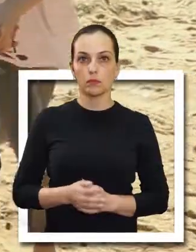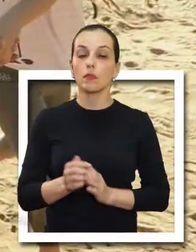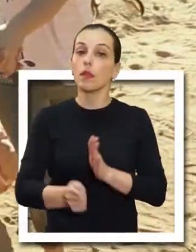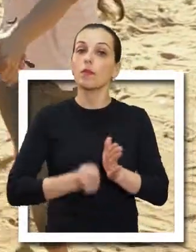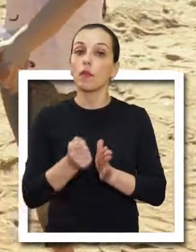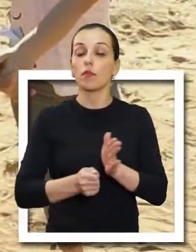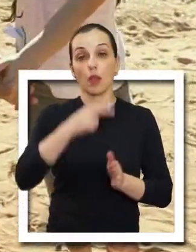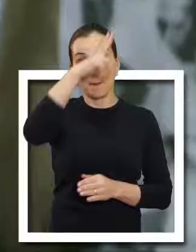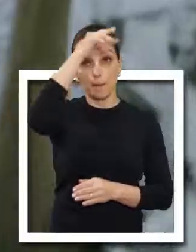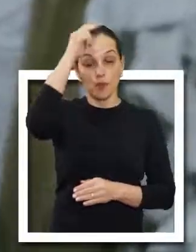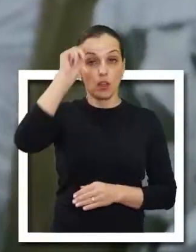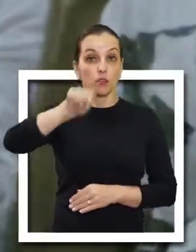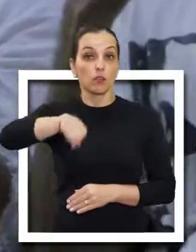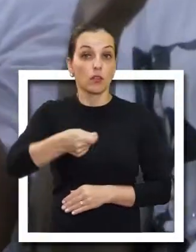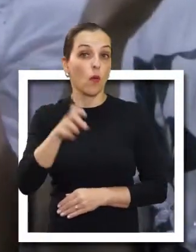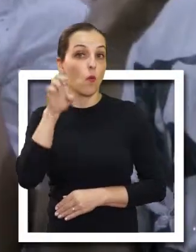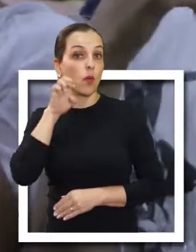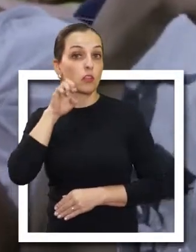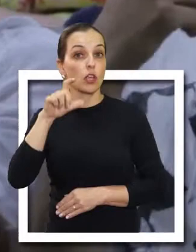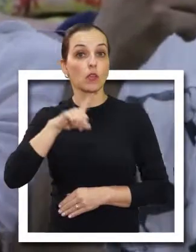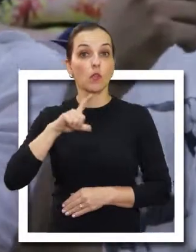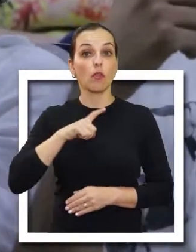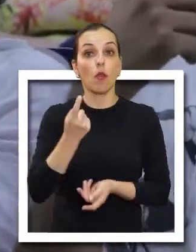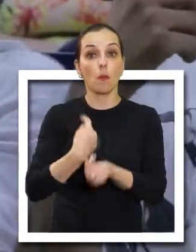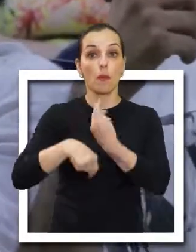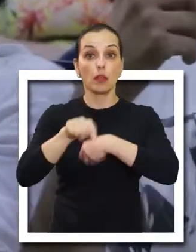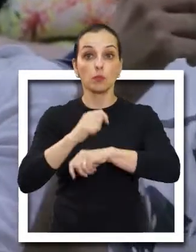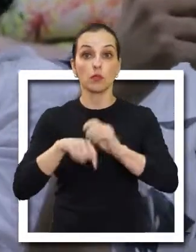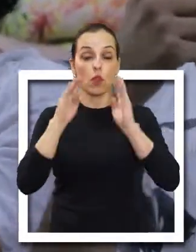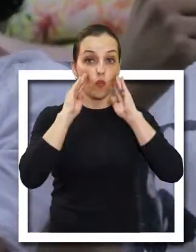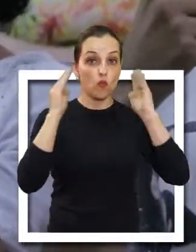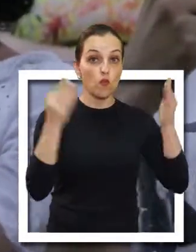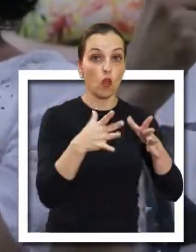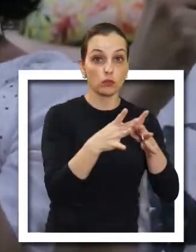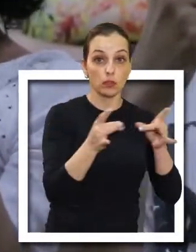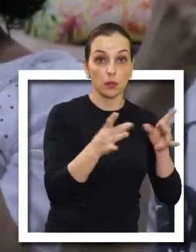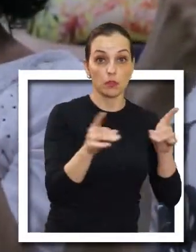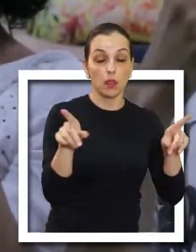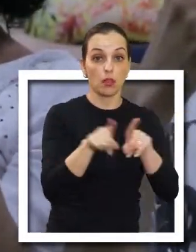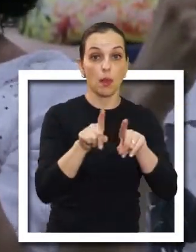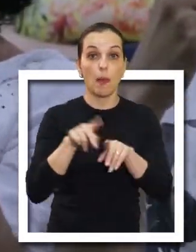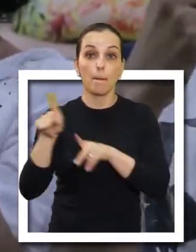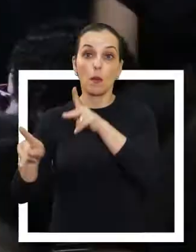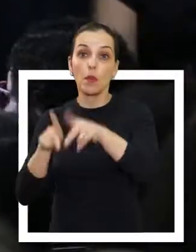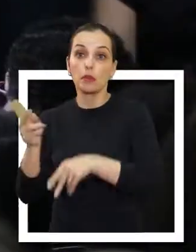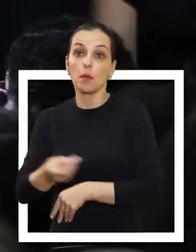A gestão democrática e a política de participação popular do atual governo são